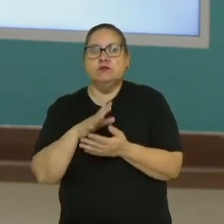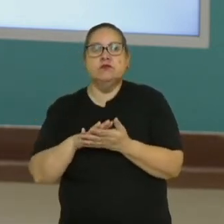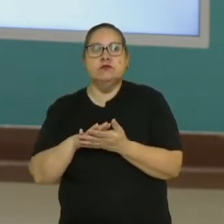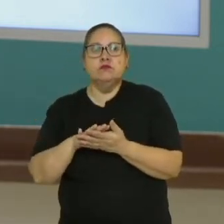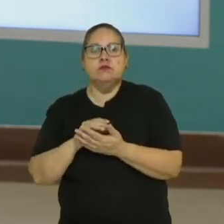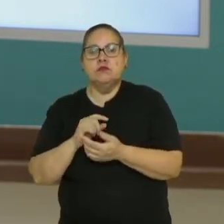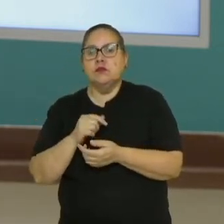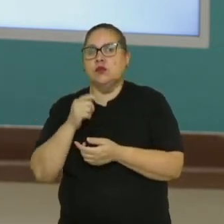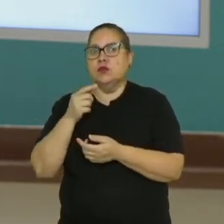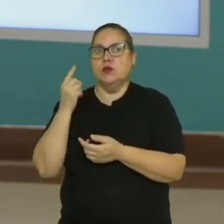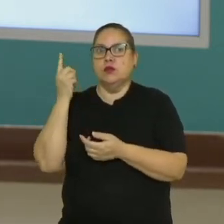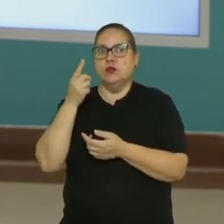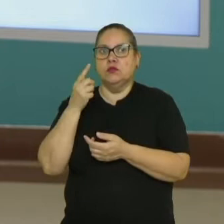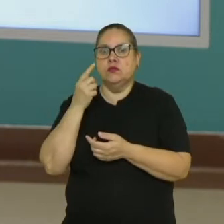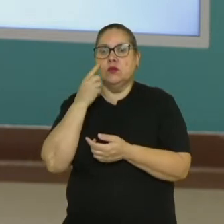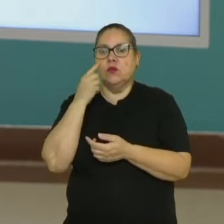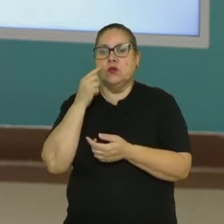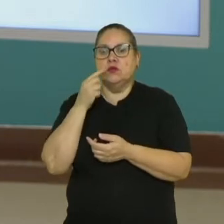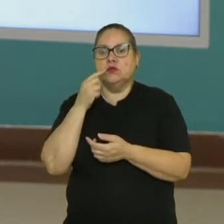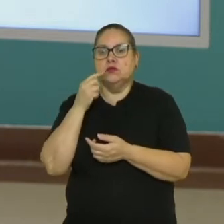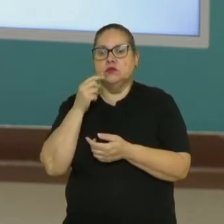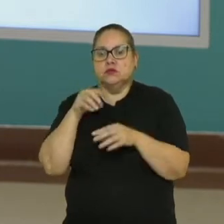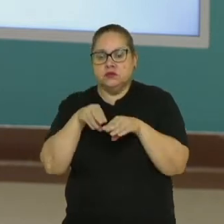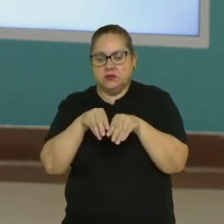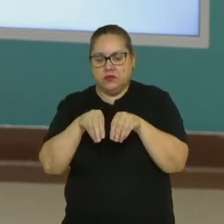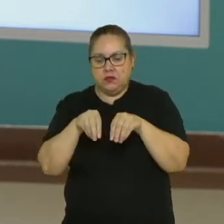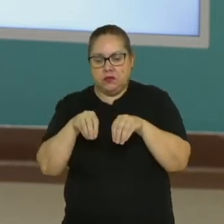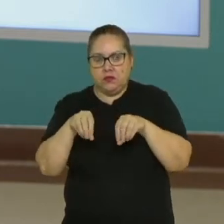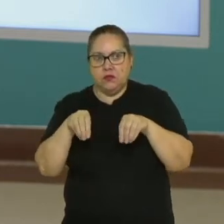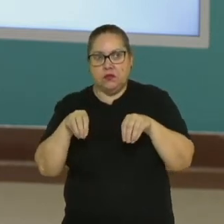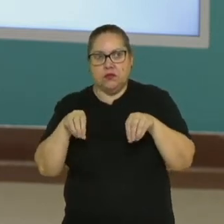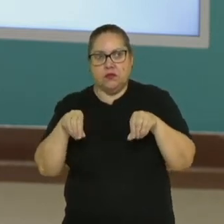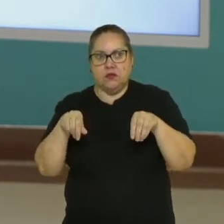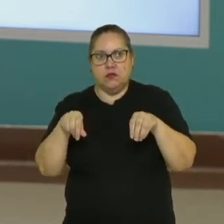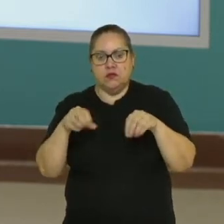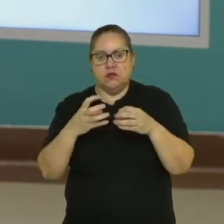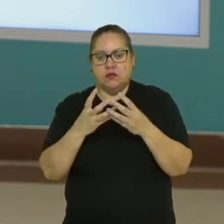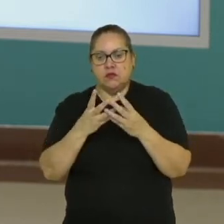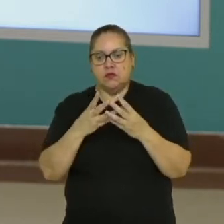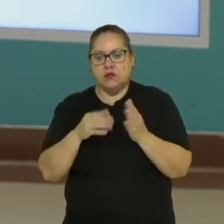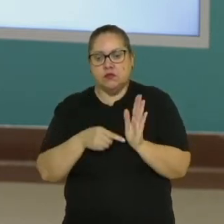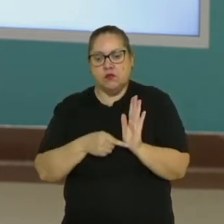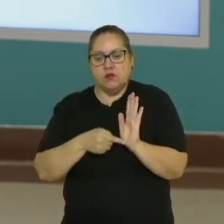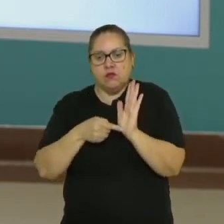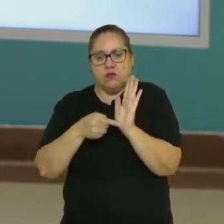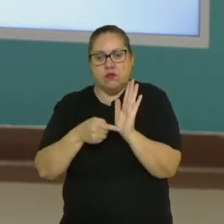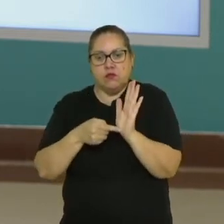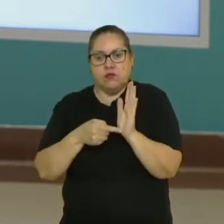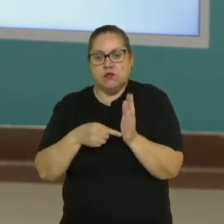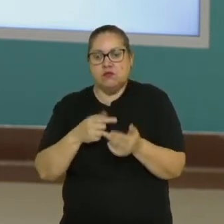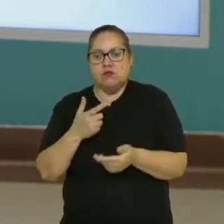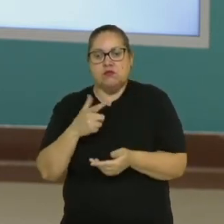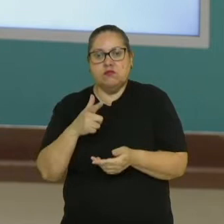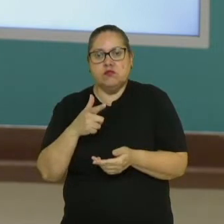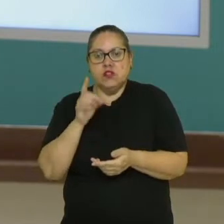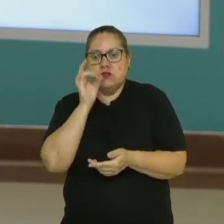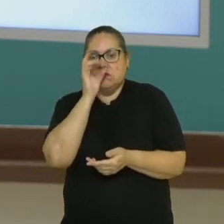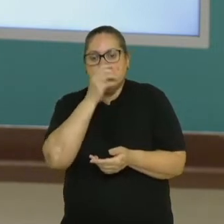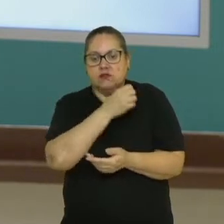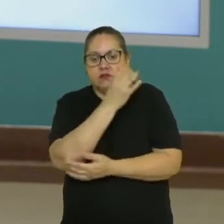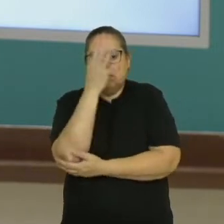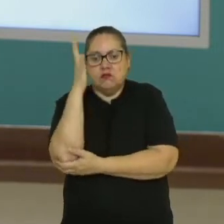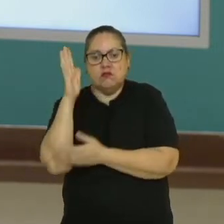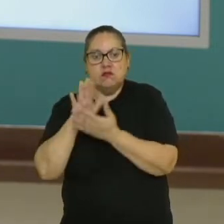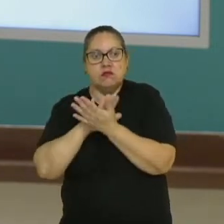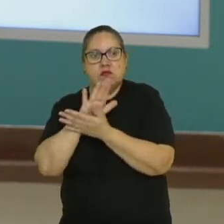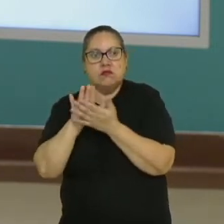primeira imagem. Repare o solo. Isso mesmo, ele está exposto, não tem vegetação. Então,